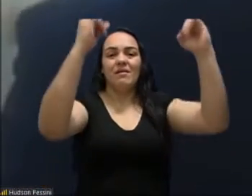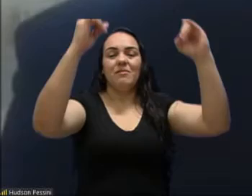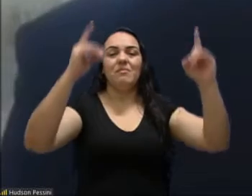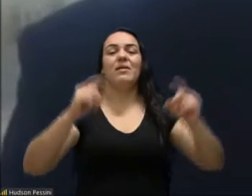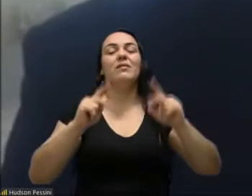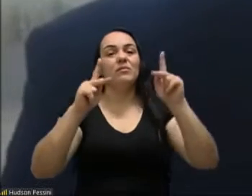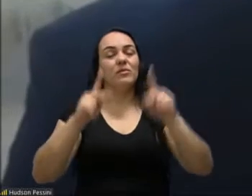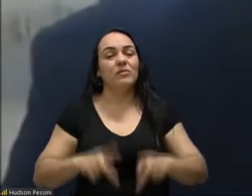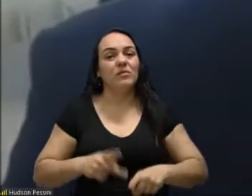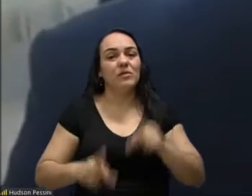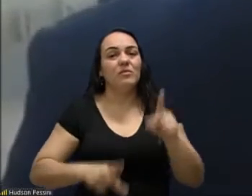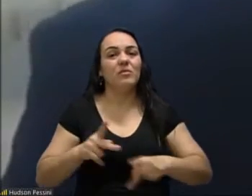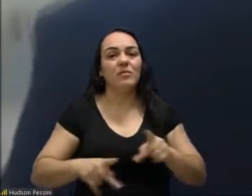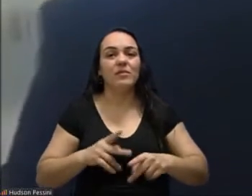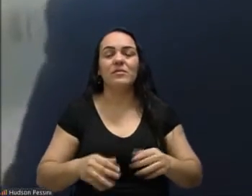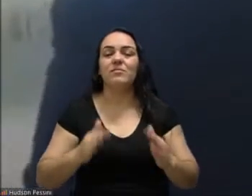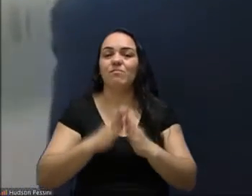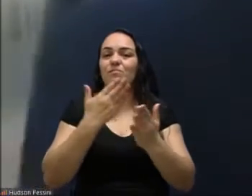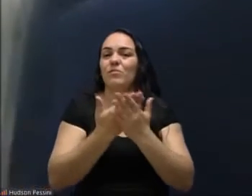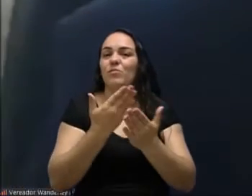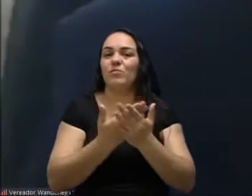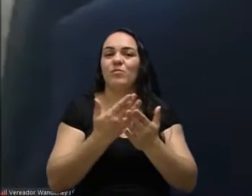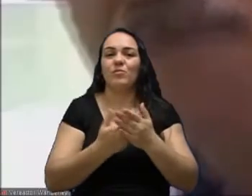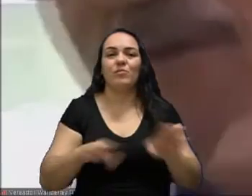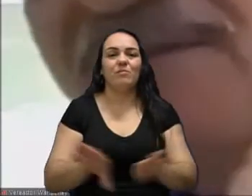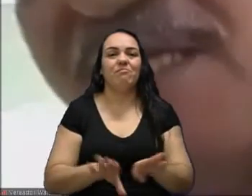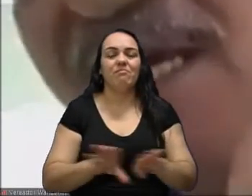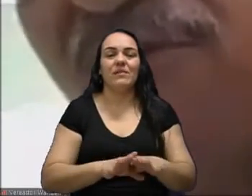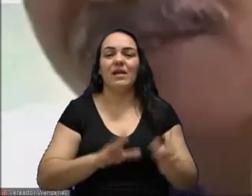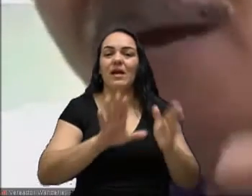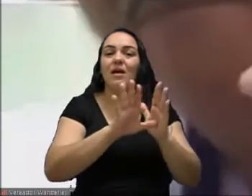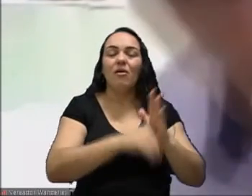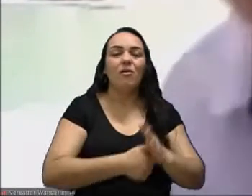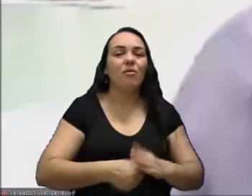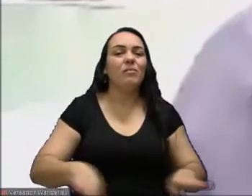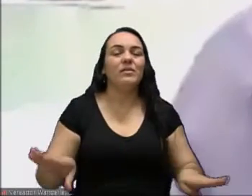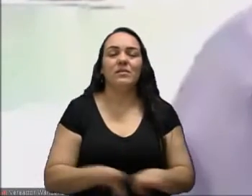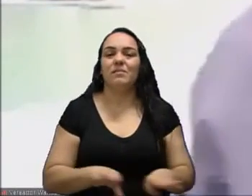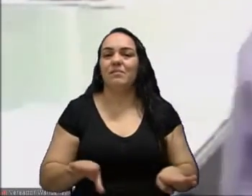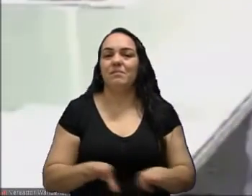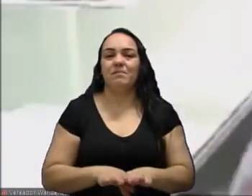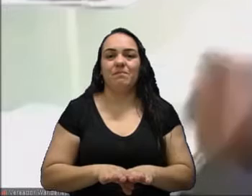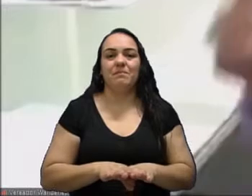principalmente em escolas então o que acontece com isso eu não posso aumentar